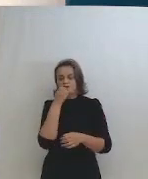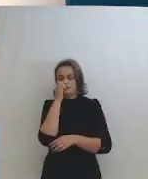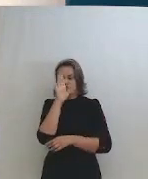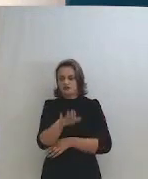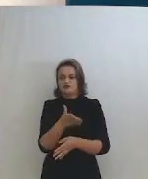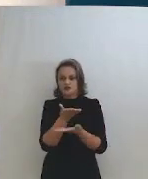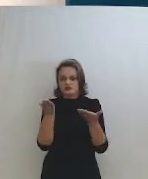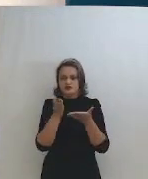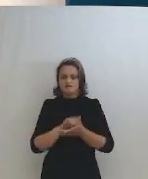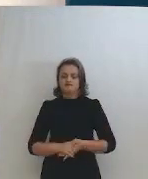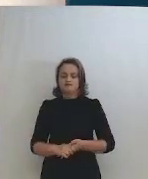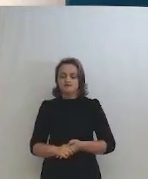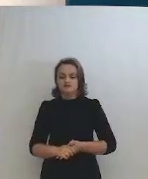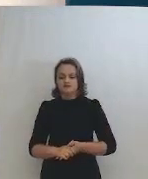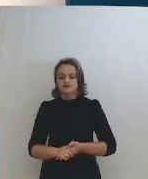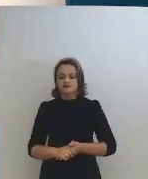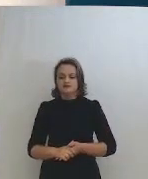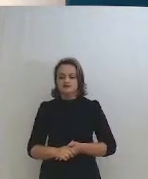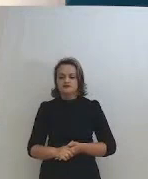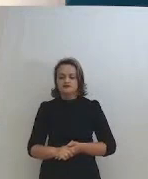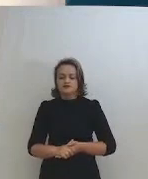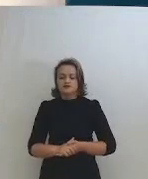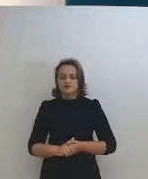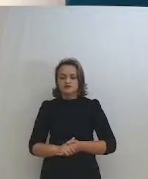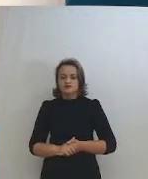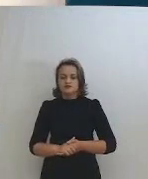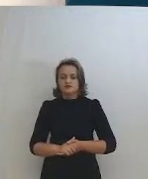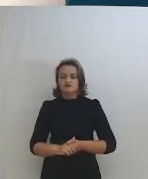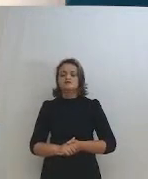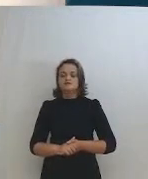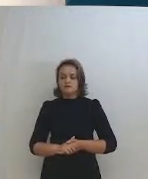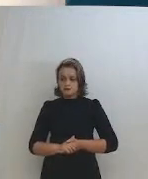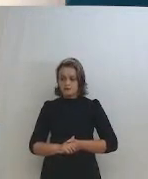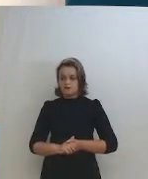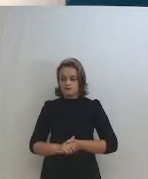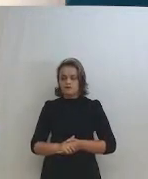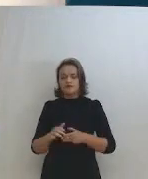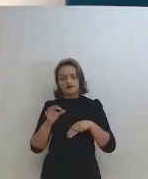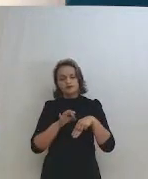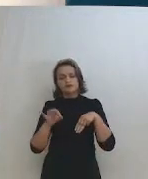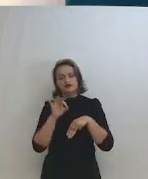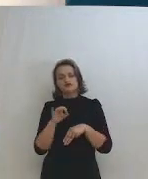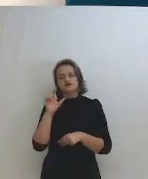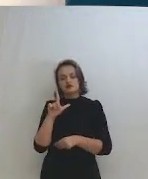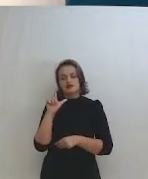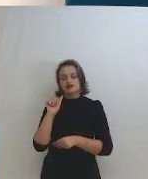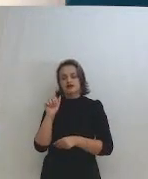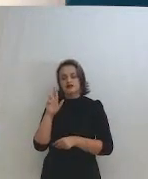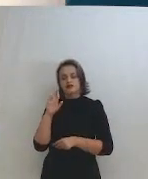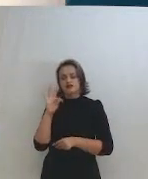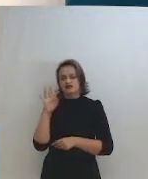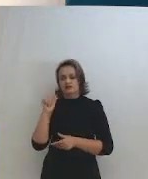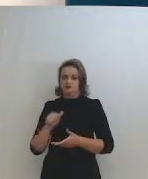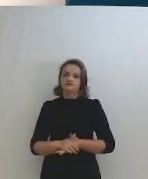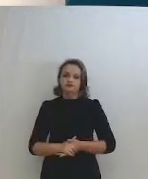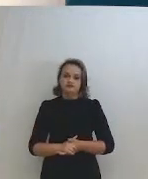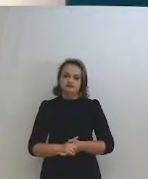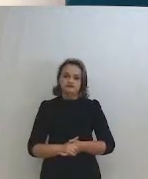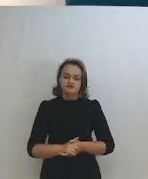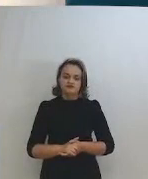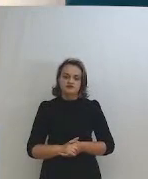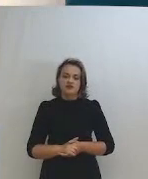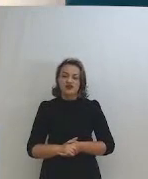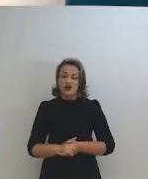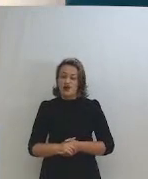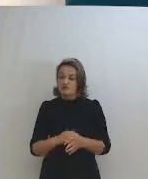obrigado. Vamos ao destaque, ministra Laurita Vaz. Senhor presidente, os dois primeiros da